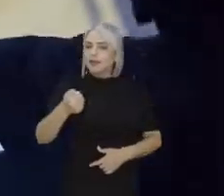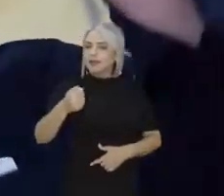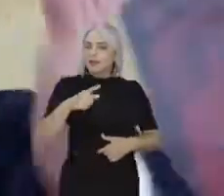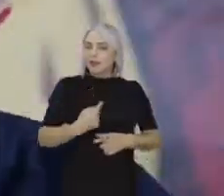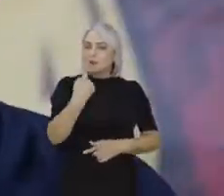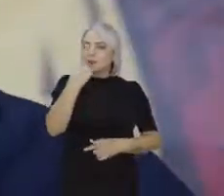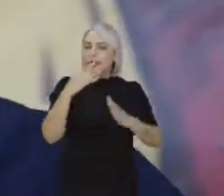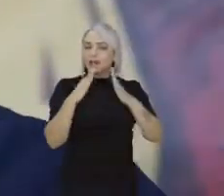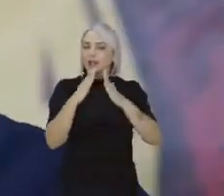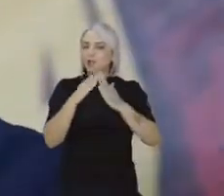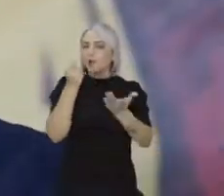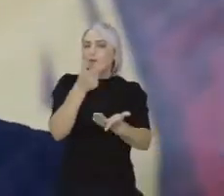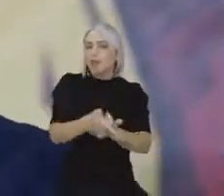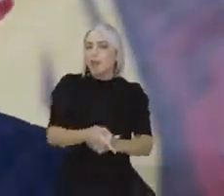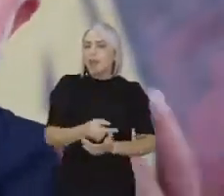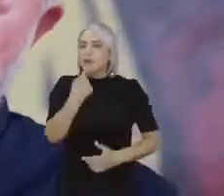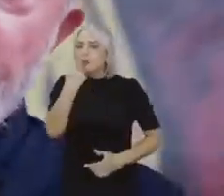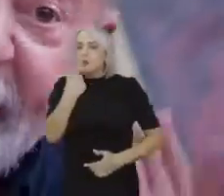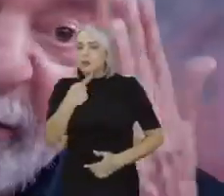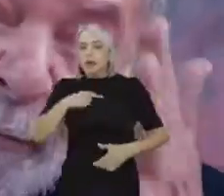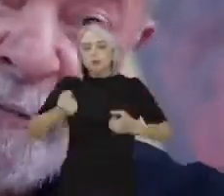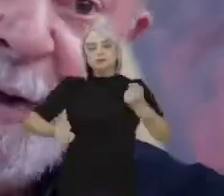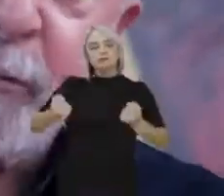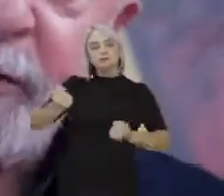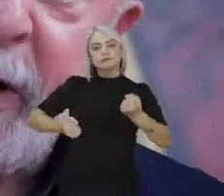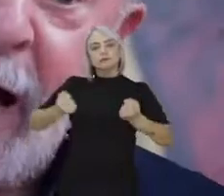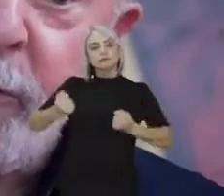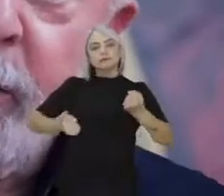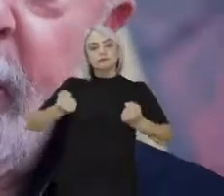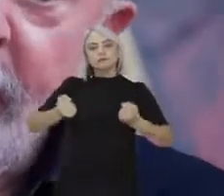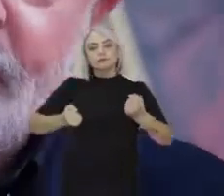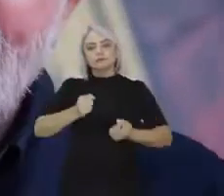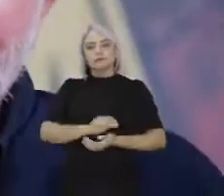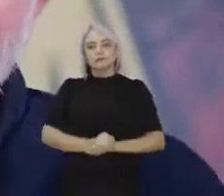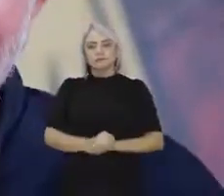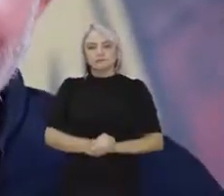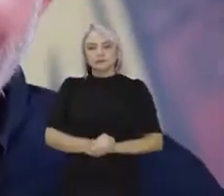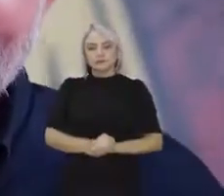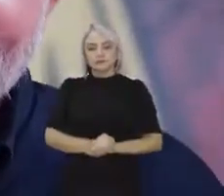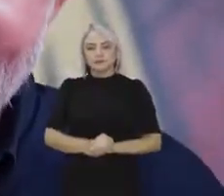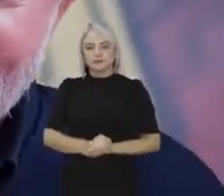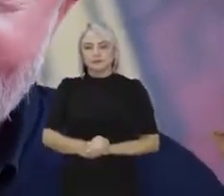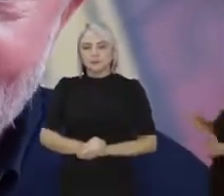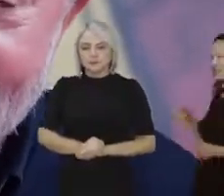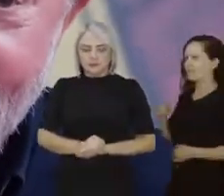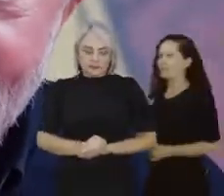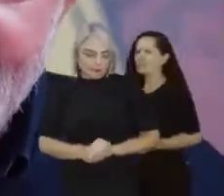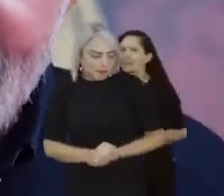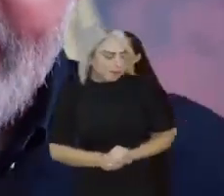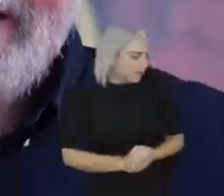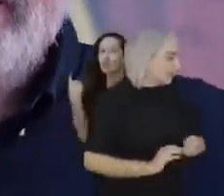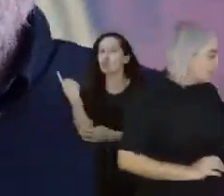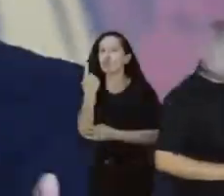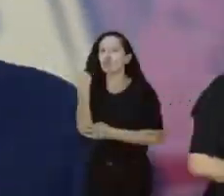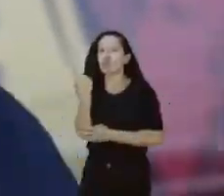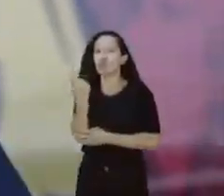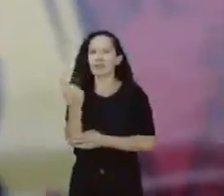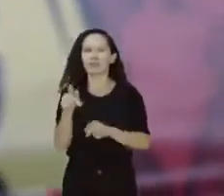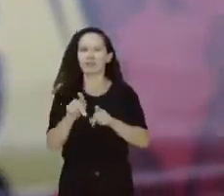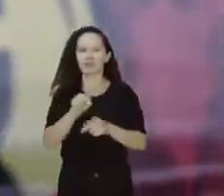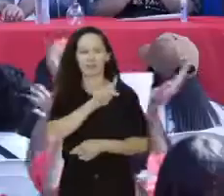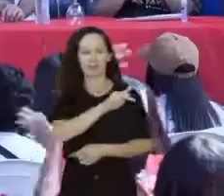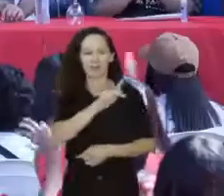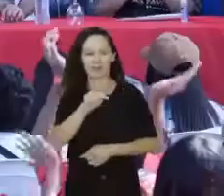eu fui o primeiro a ter um carro, fui o único a ser presidente do sindicato e fui o único a ser presidente da República.